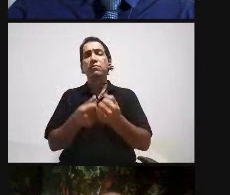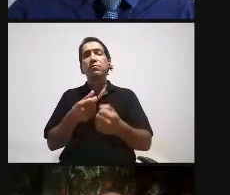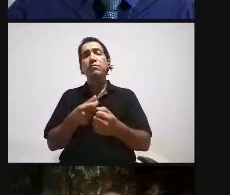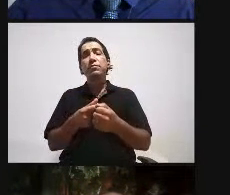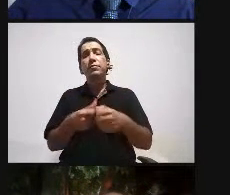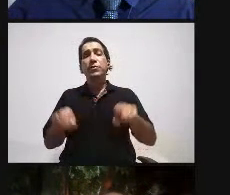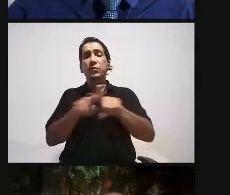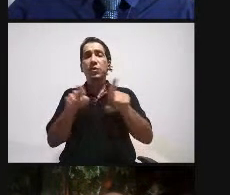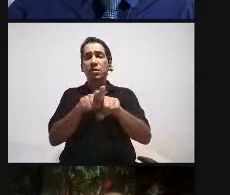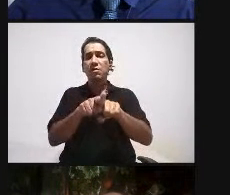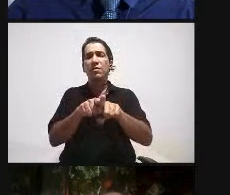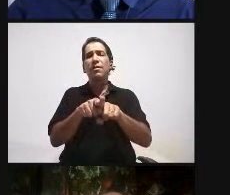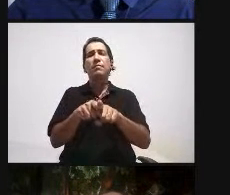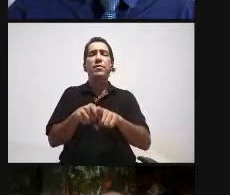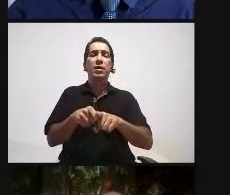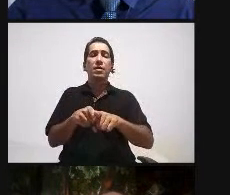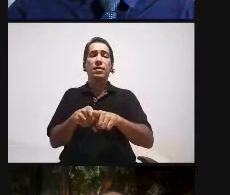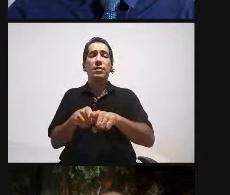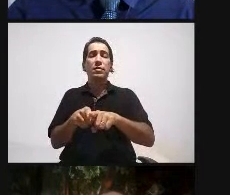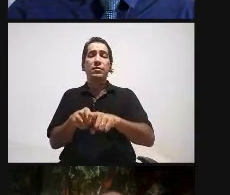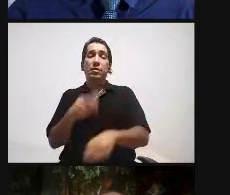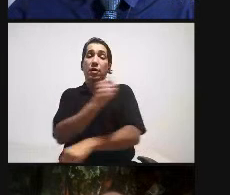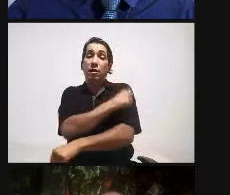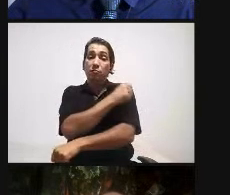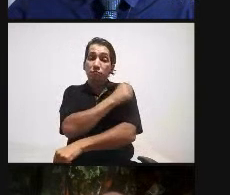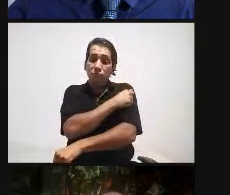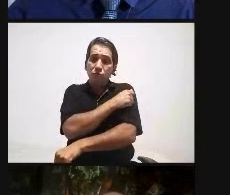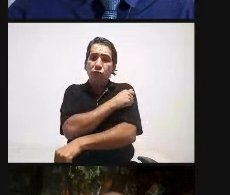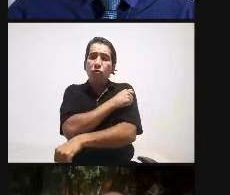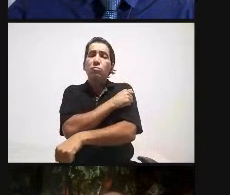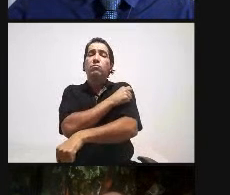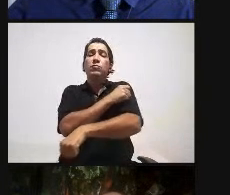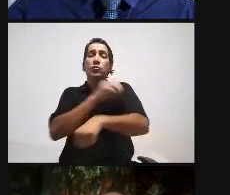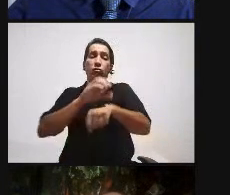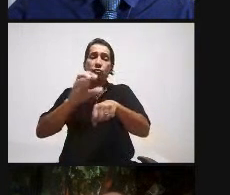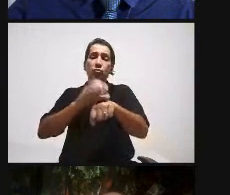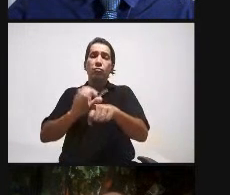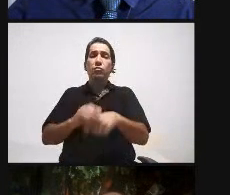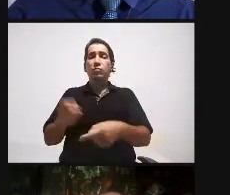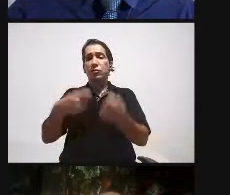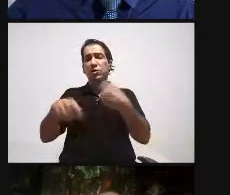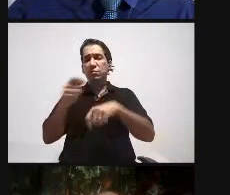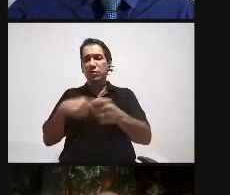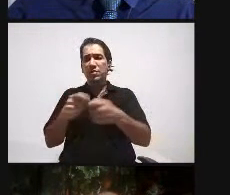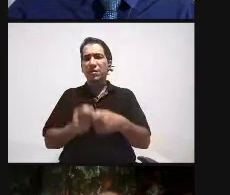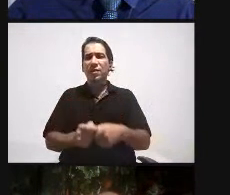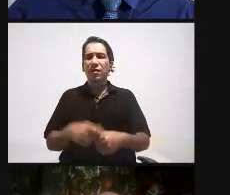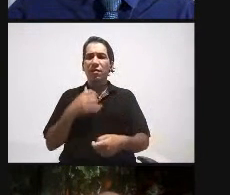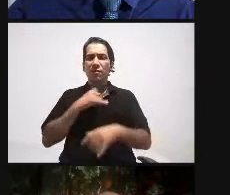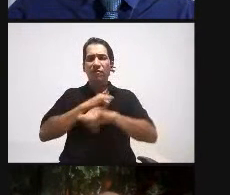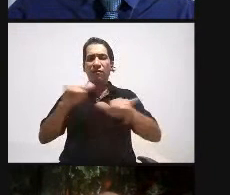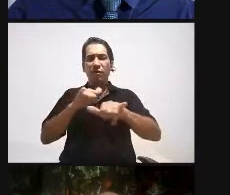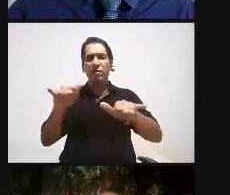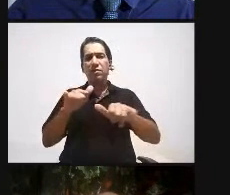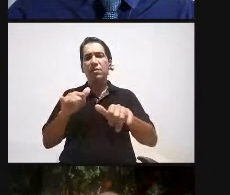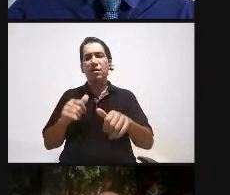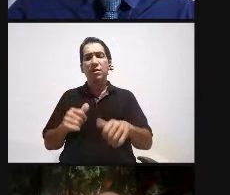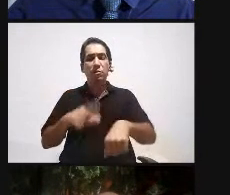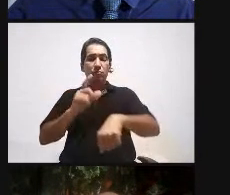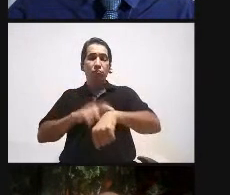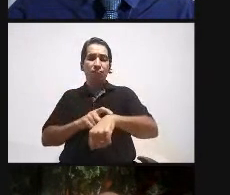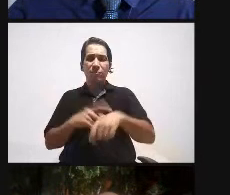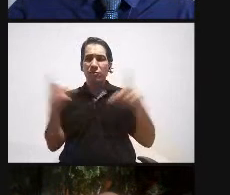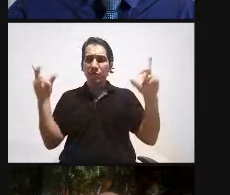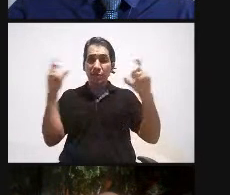que nos assistem, que eles passam por um momento, eu sei que é difícil, mas de transformação. Essa transformação vai trazer um tipo de